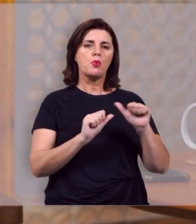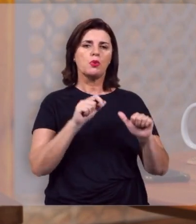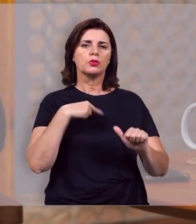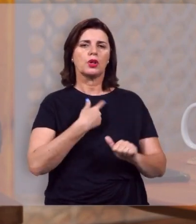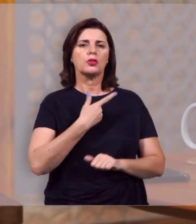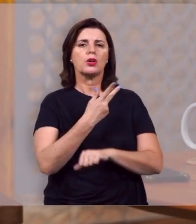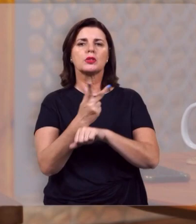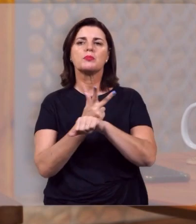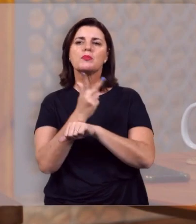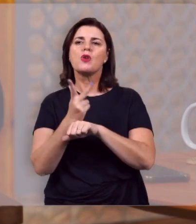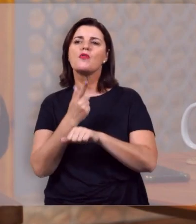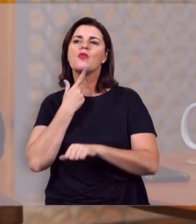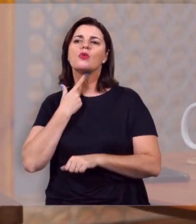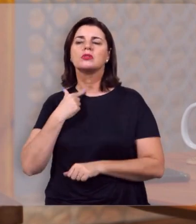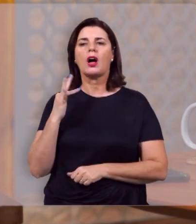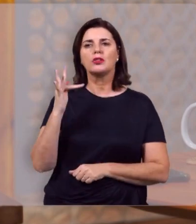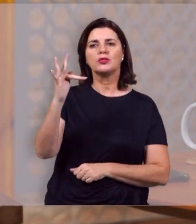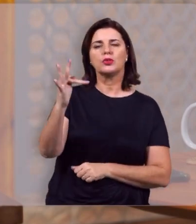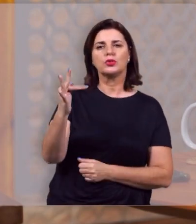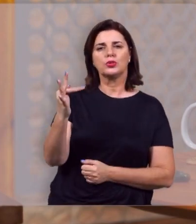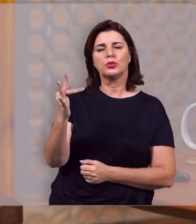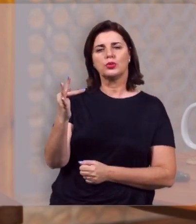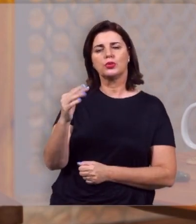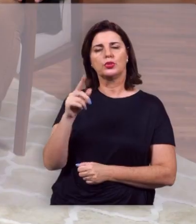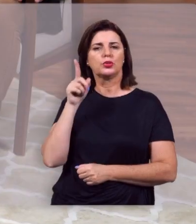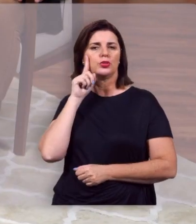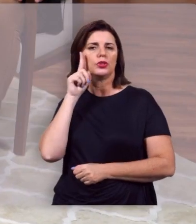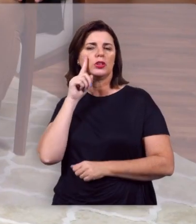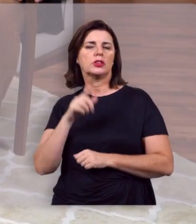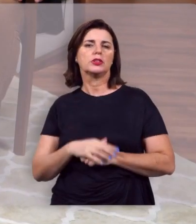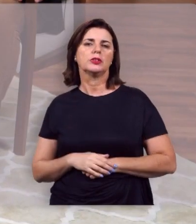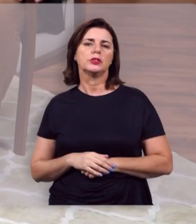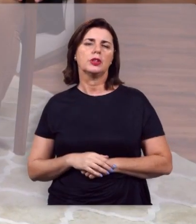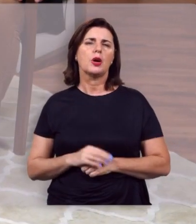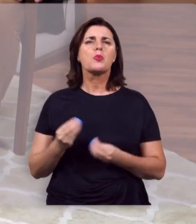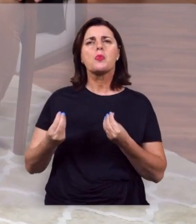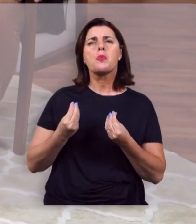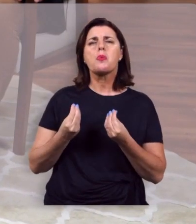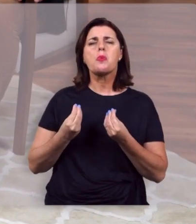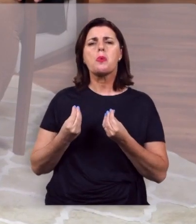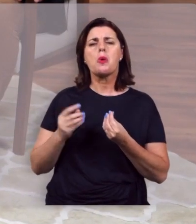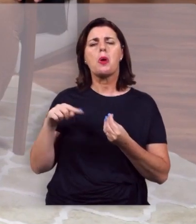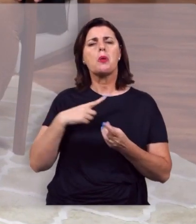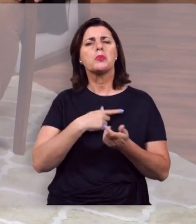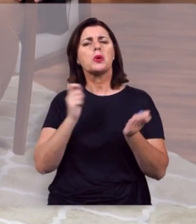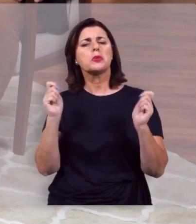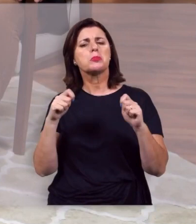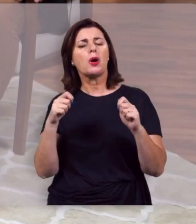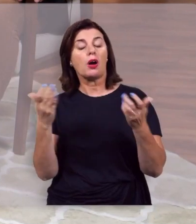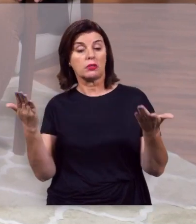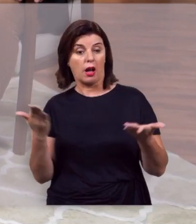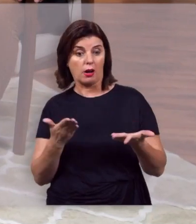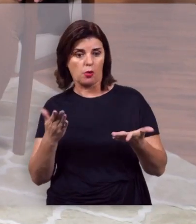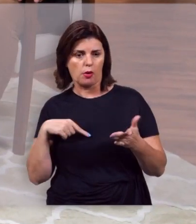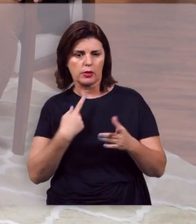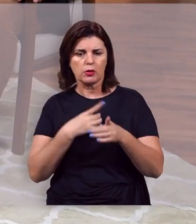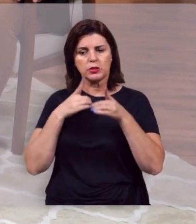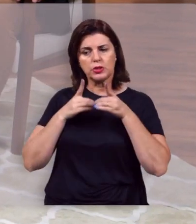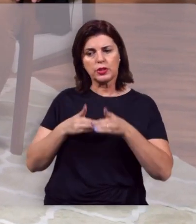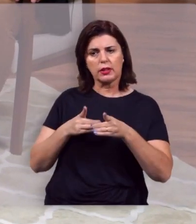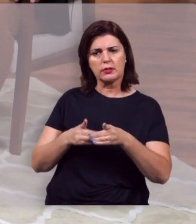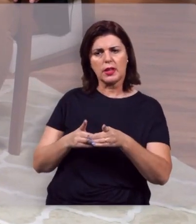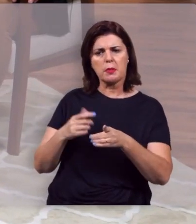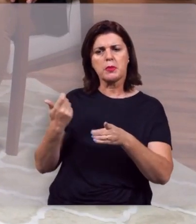de almejar as coisas, de lidar com as coisas no nosso dia a dia, pastor Rosser? E como nós agora, então, como